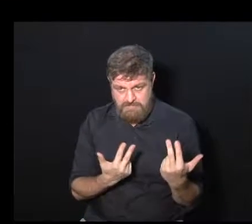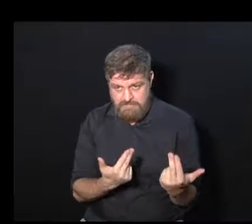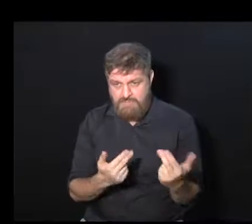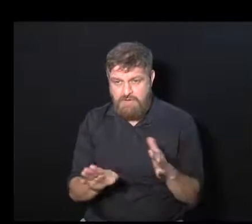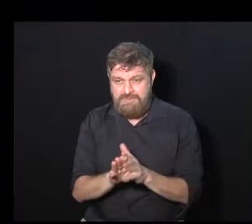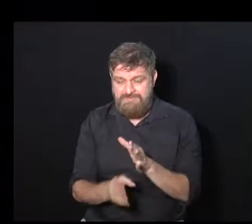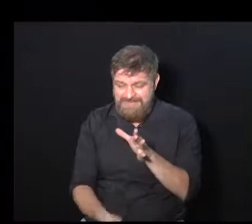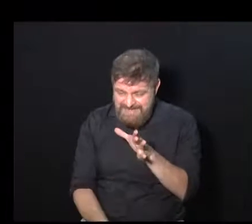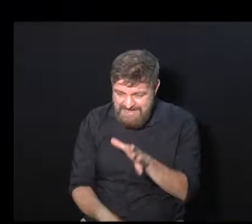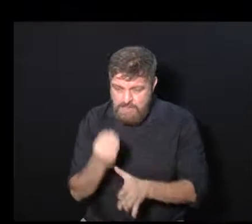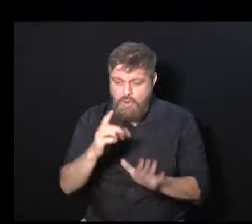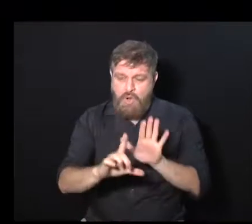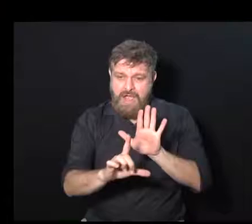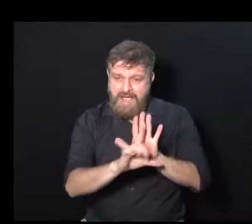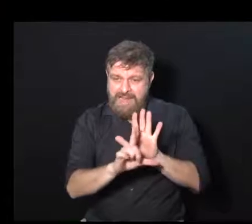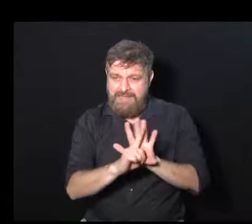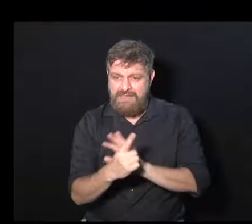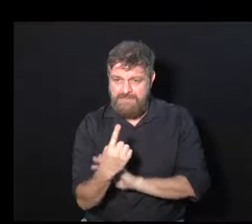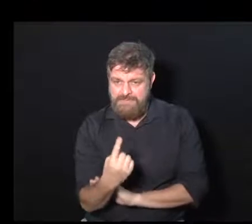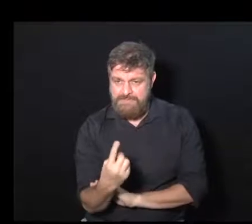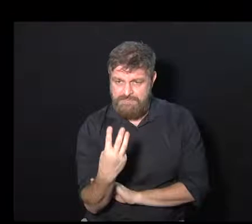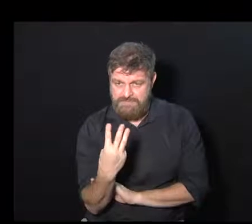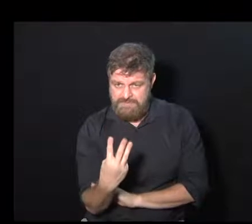instituída a Lei Municipal